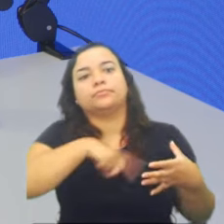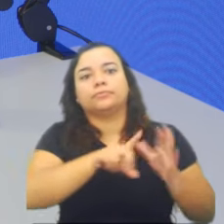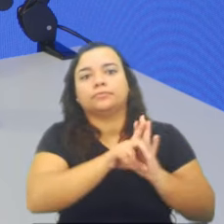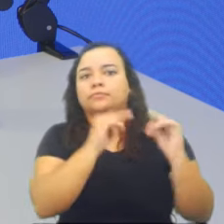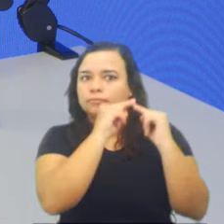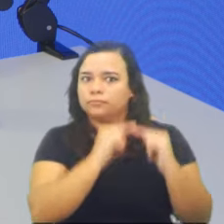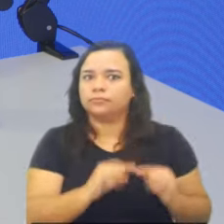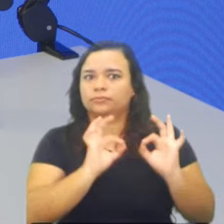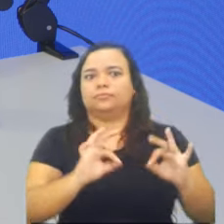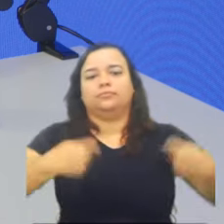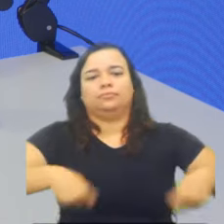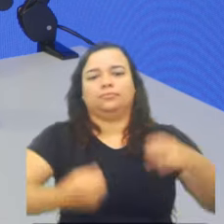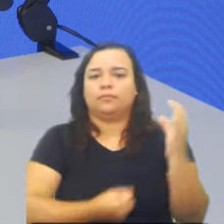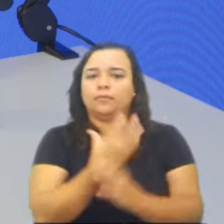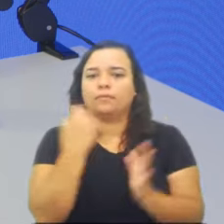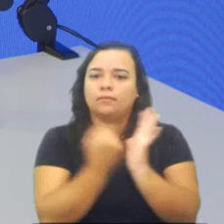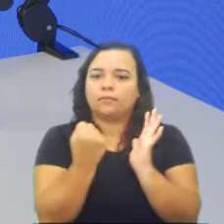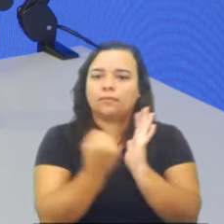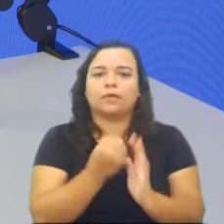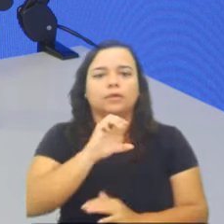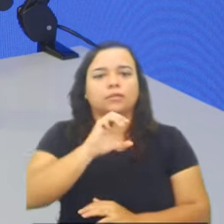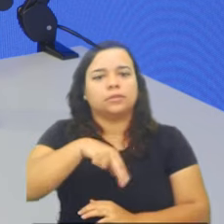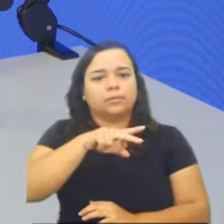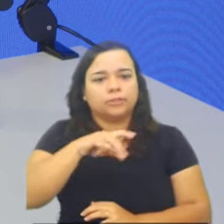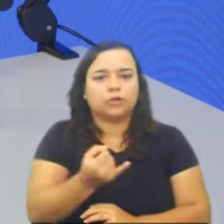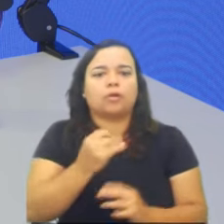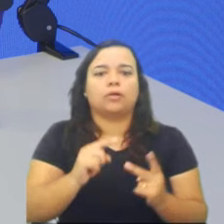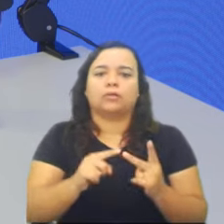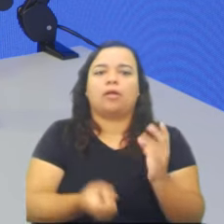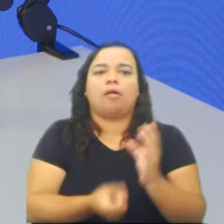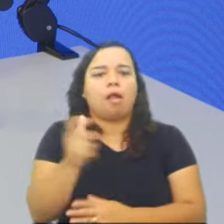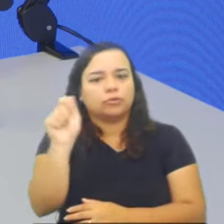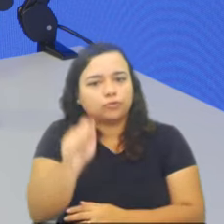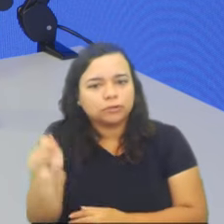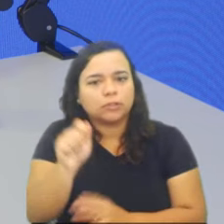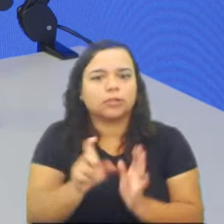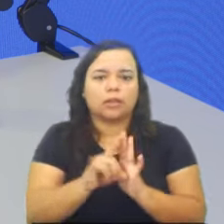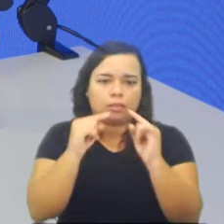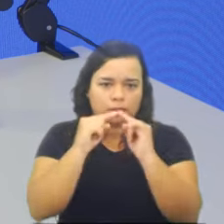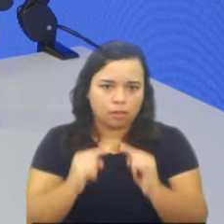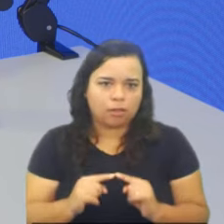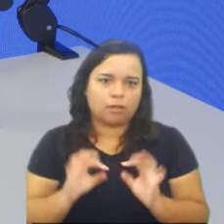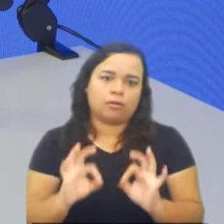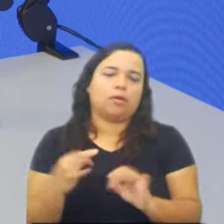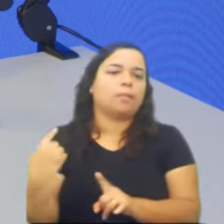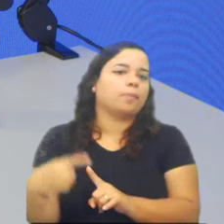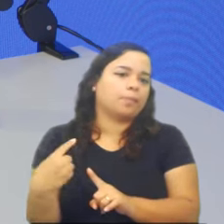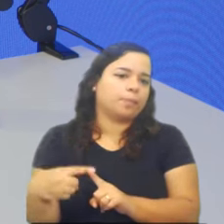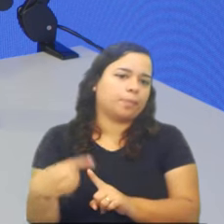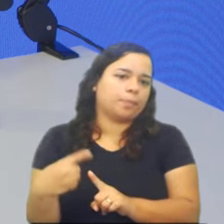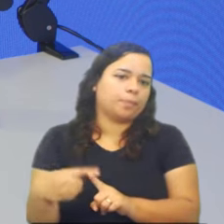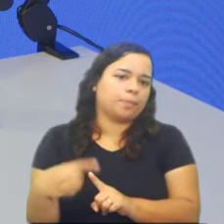grupos a se legalizar né a criarem um CNPJ a criarem uma associação eh legalizada